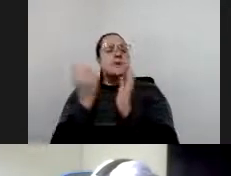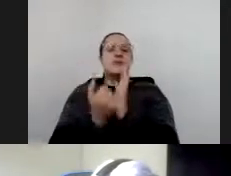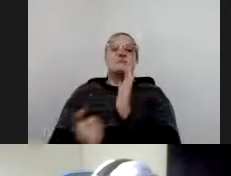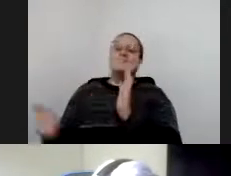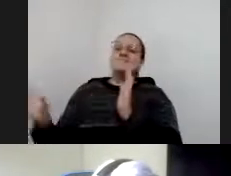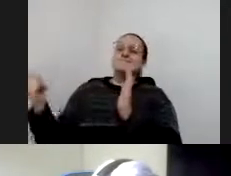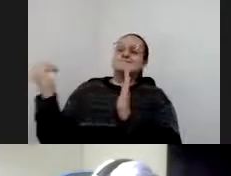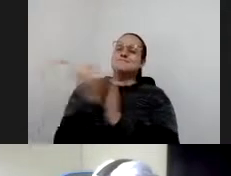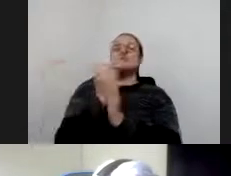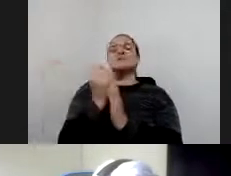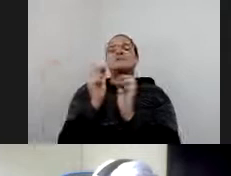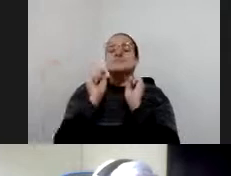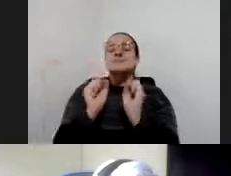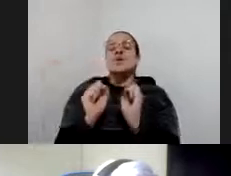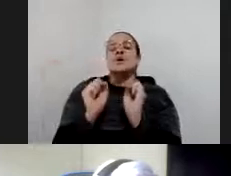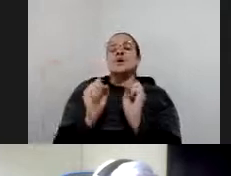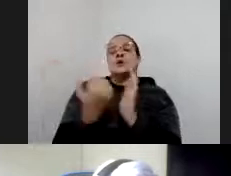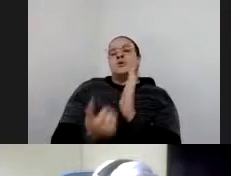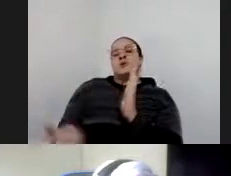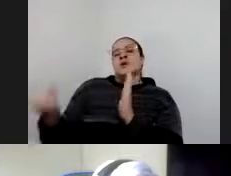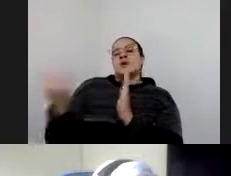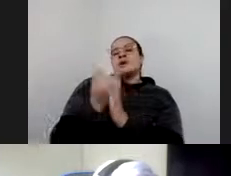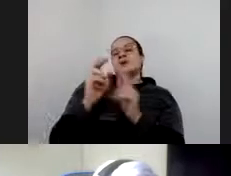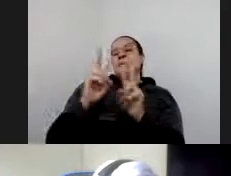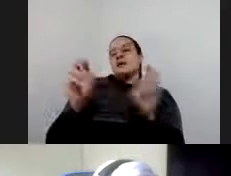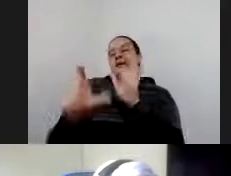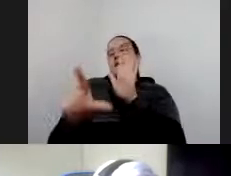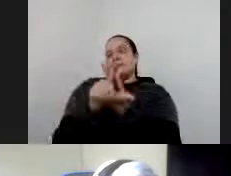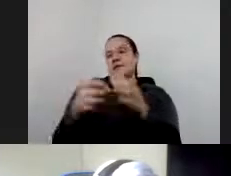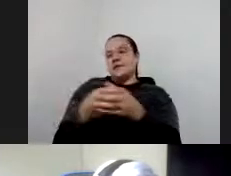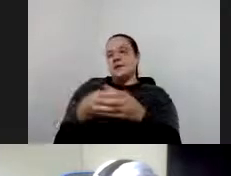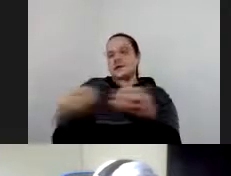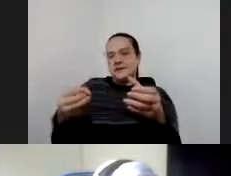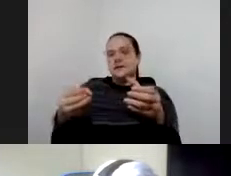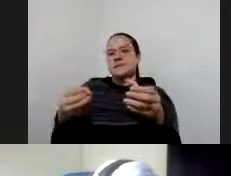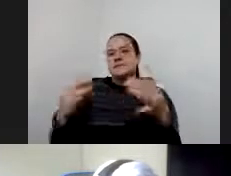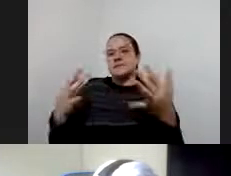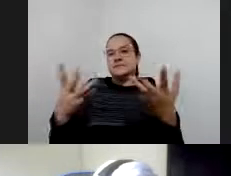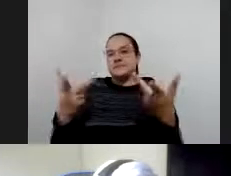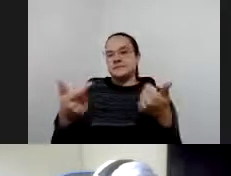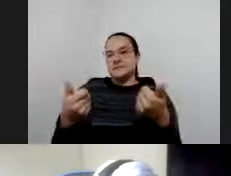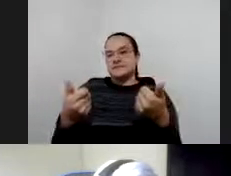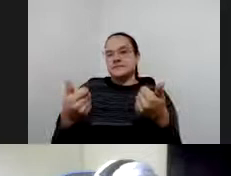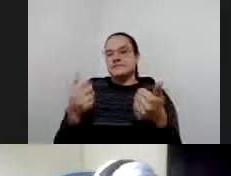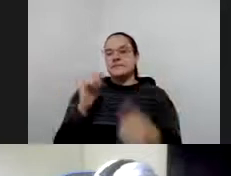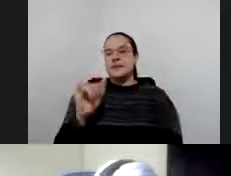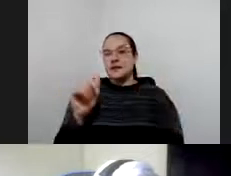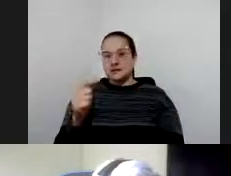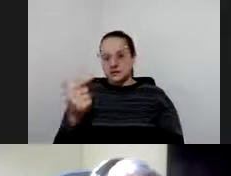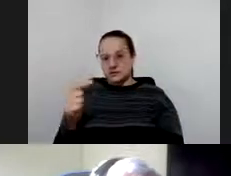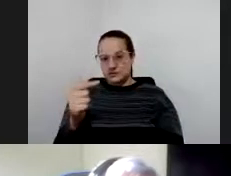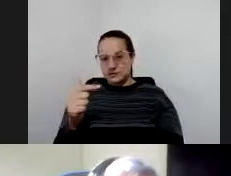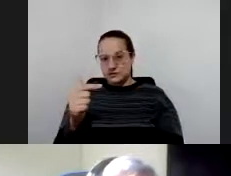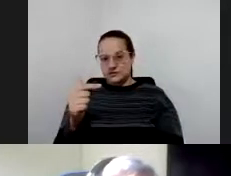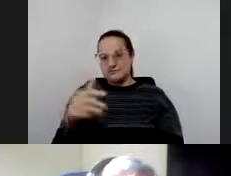muito em relação à lei de cotas, essa maravilhosa lei de cotas, que se não fosse ela,